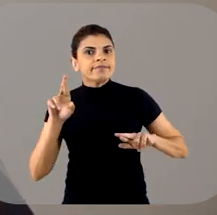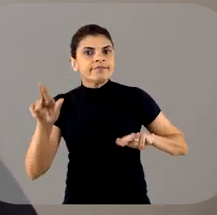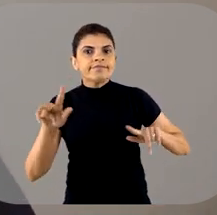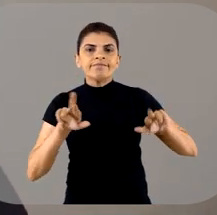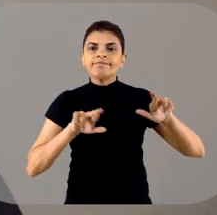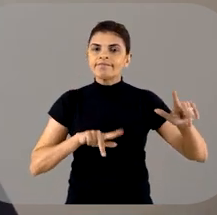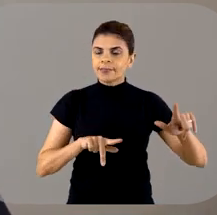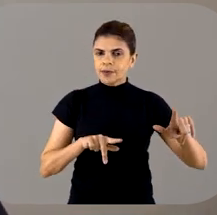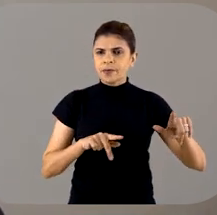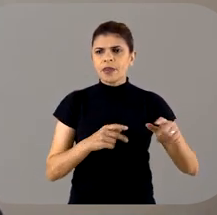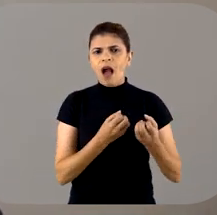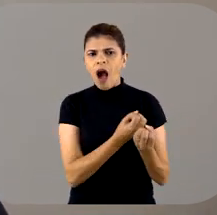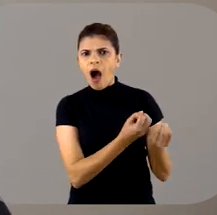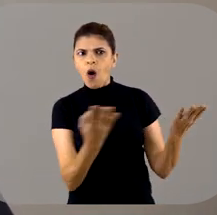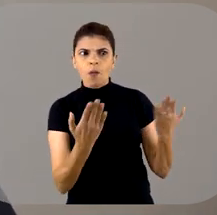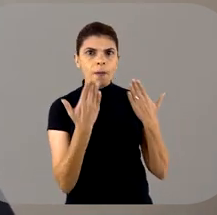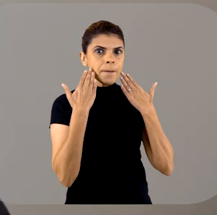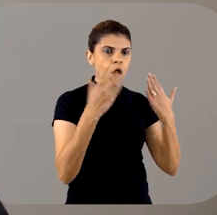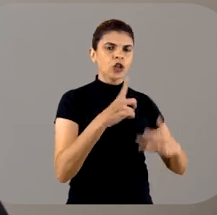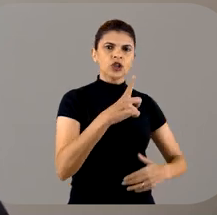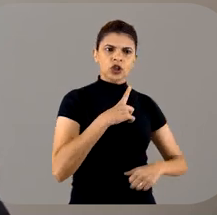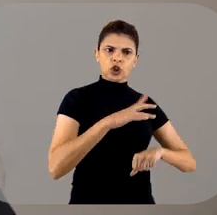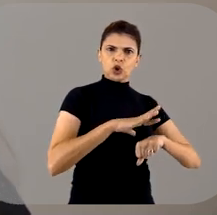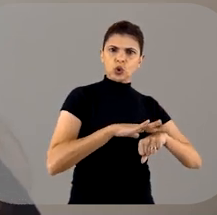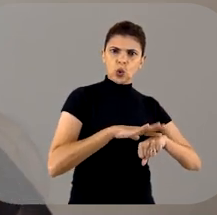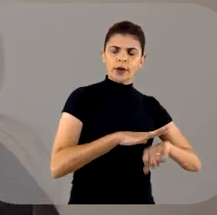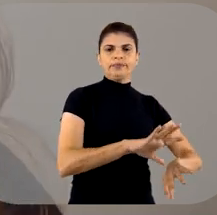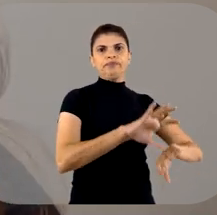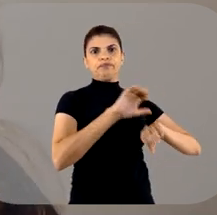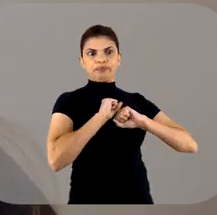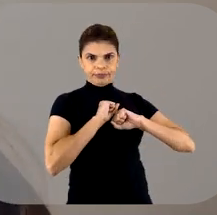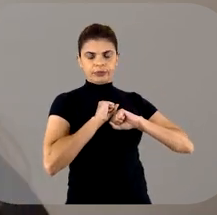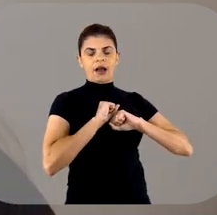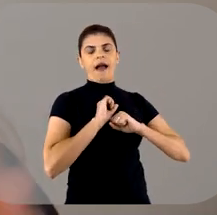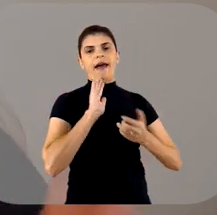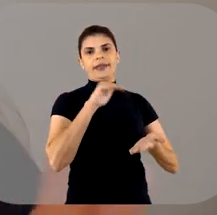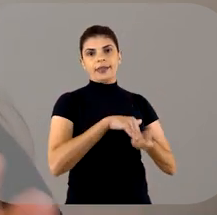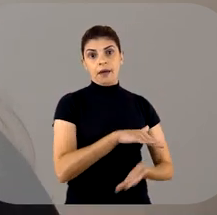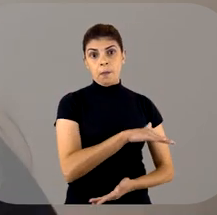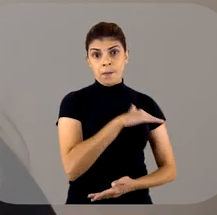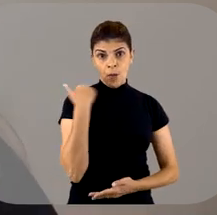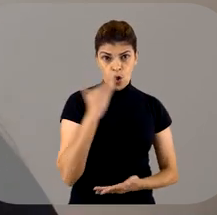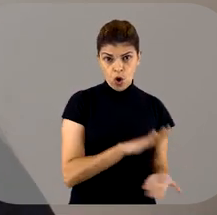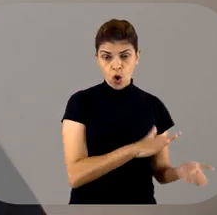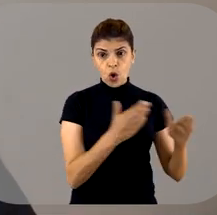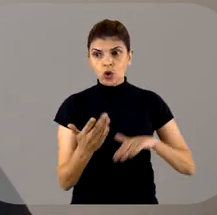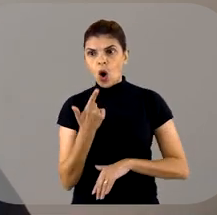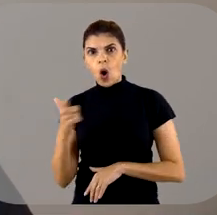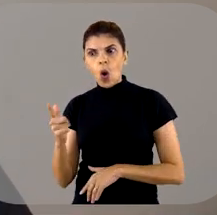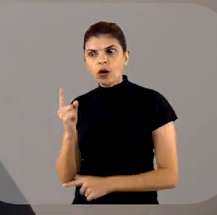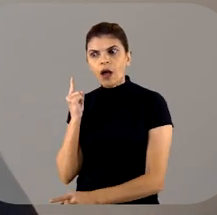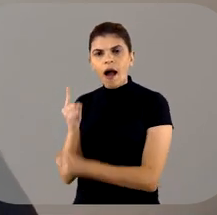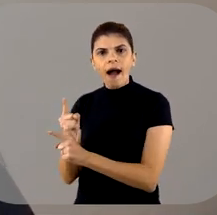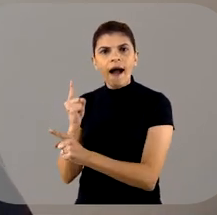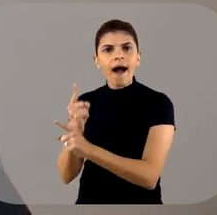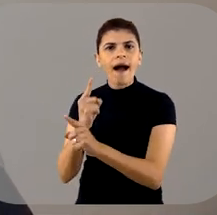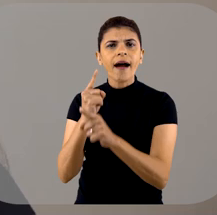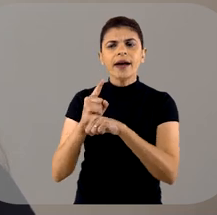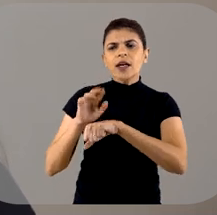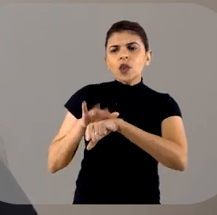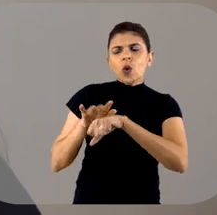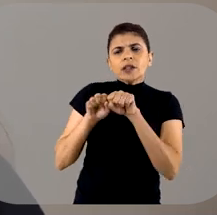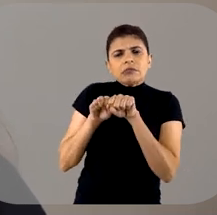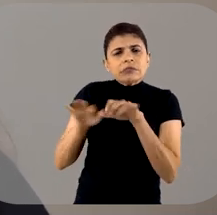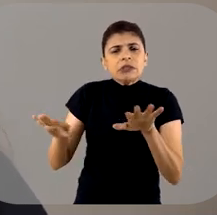diferentes. Enquanto algumas indicam doenças que levavam à morte, Outras possibilitam identificar moléstias